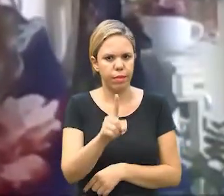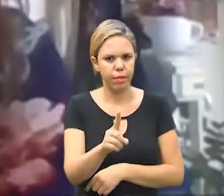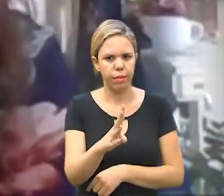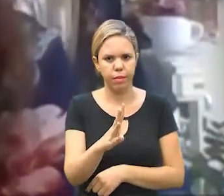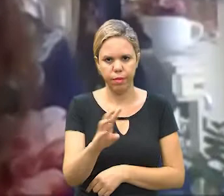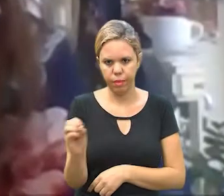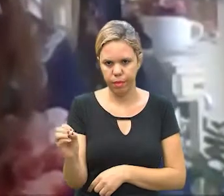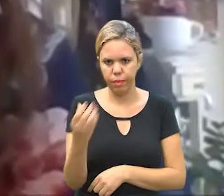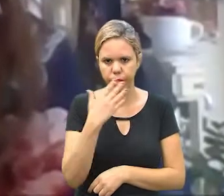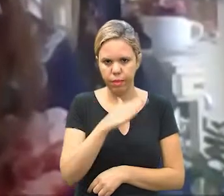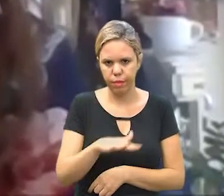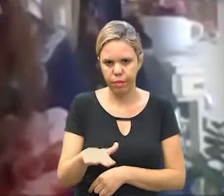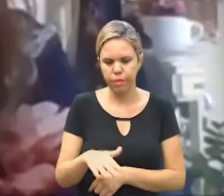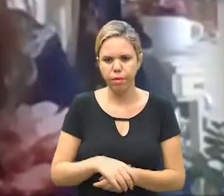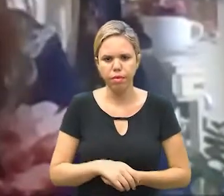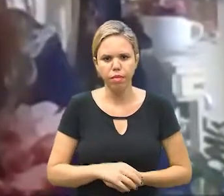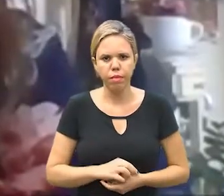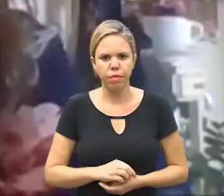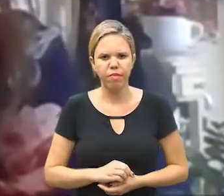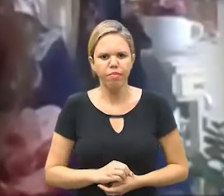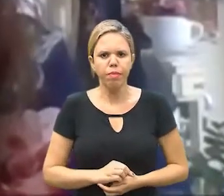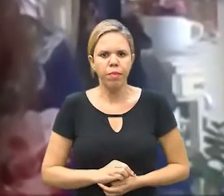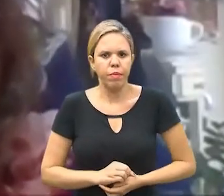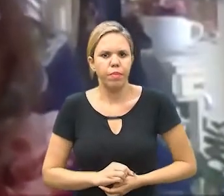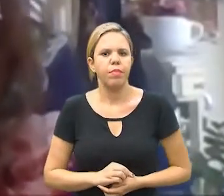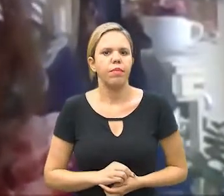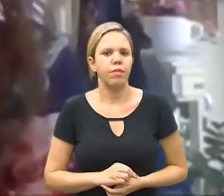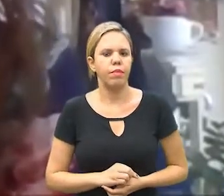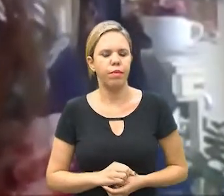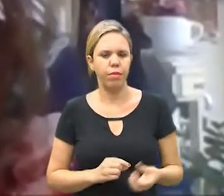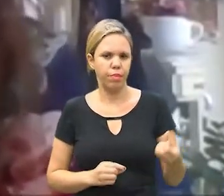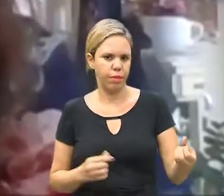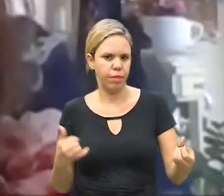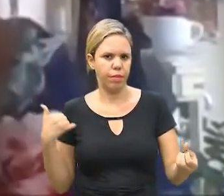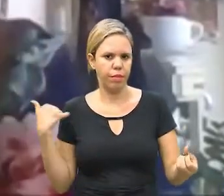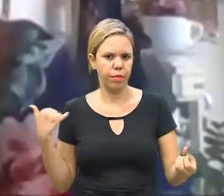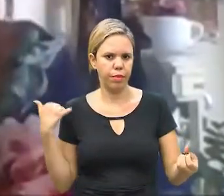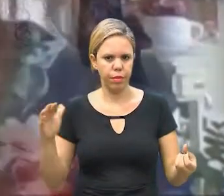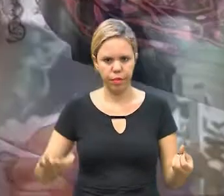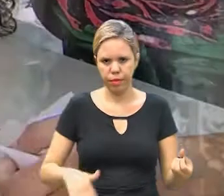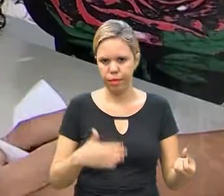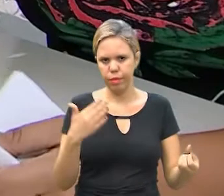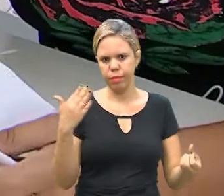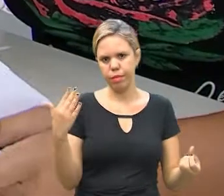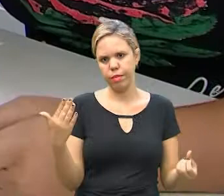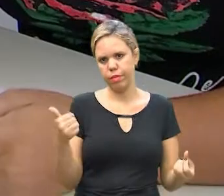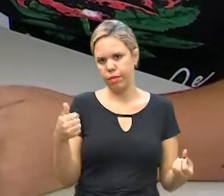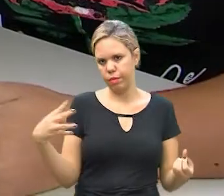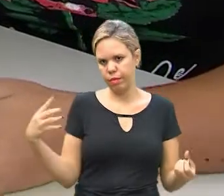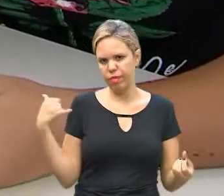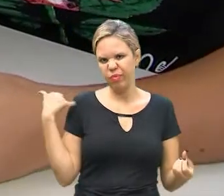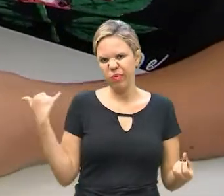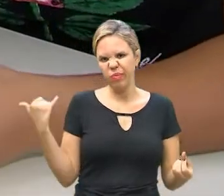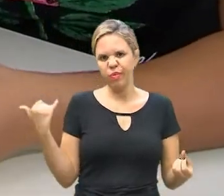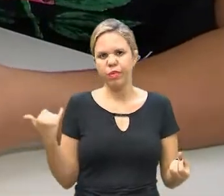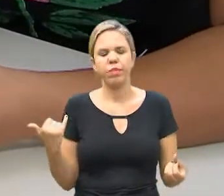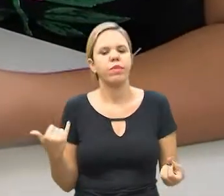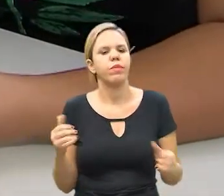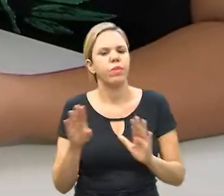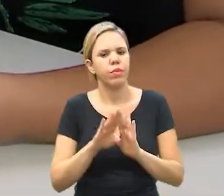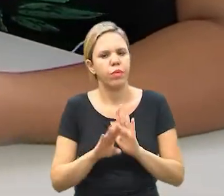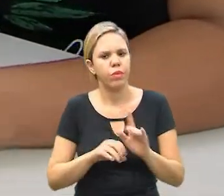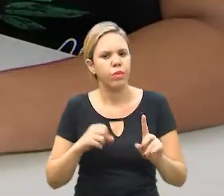140 crianças, que vai dos 6 anos até os 14, em